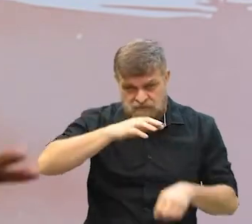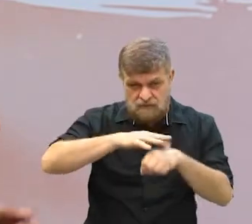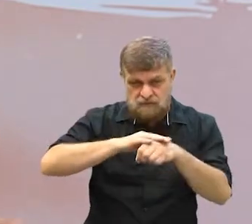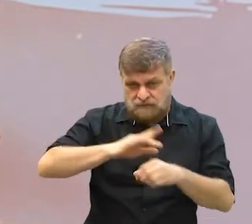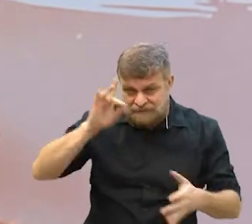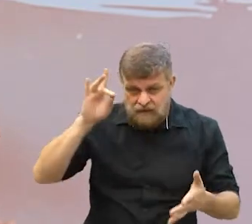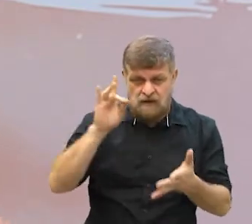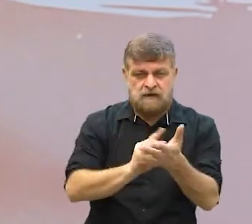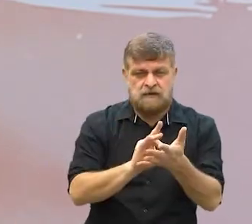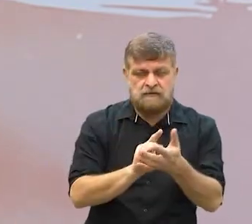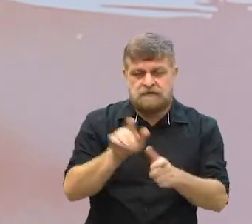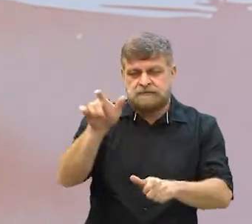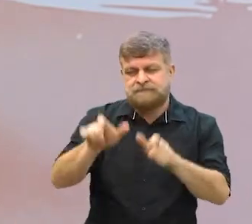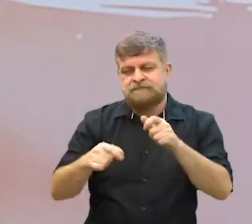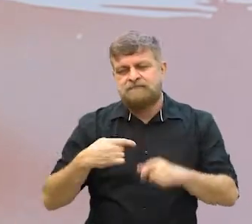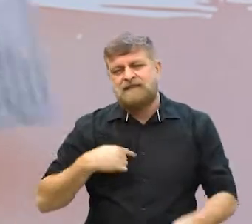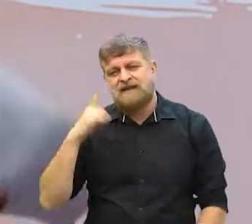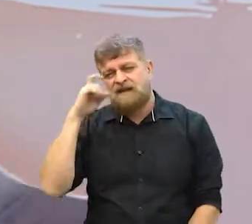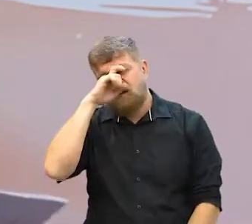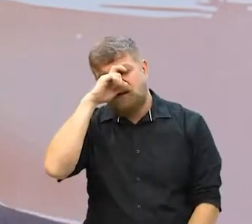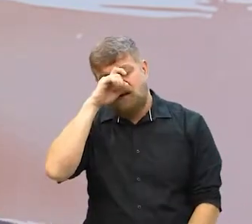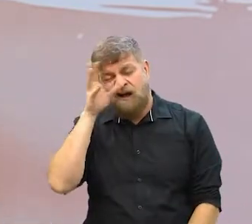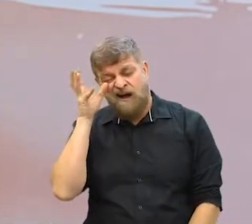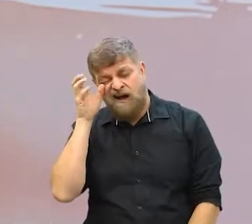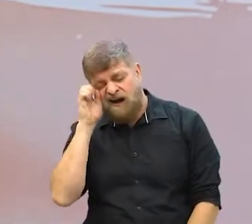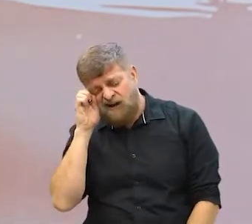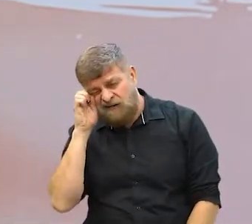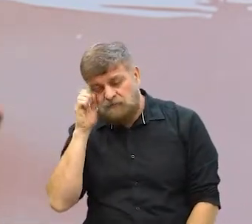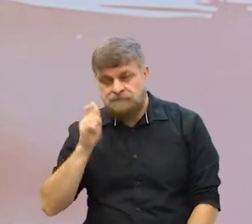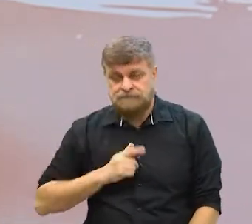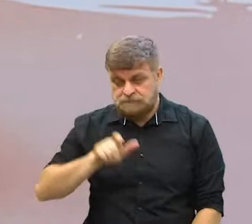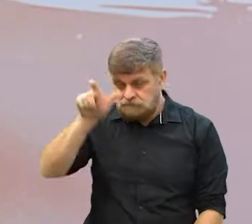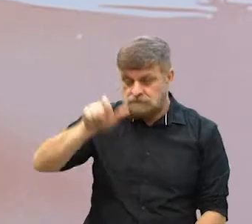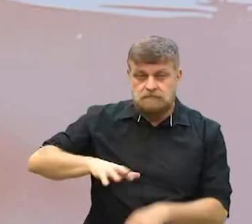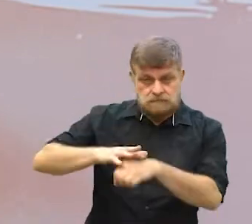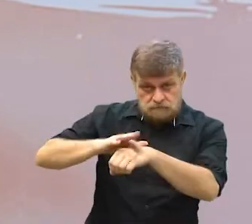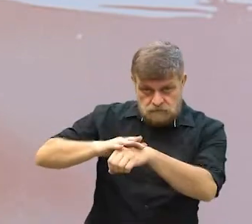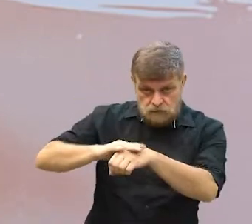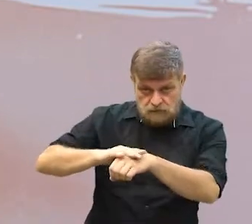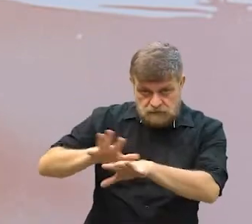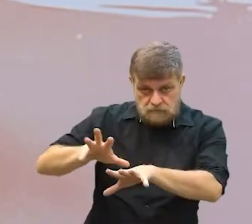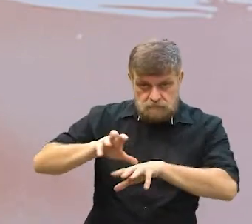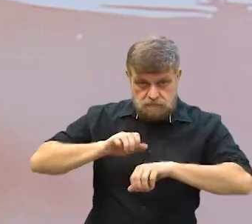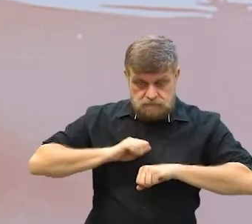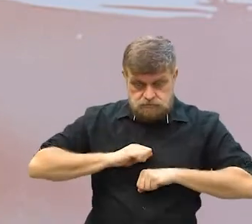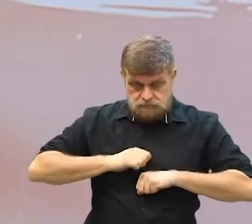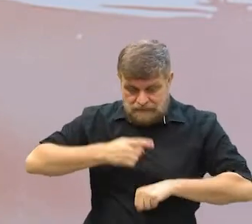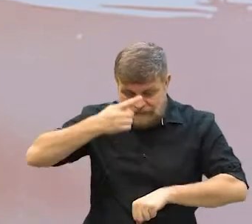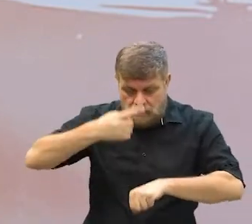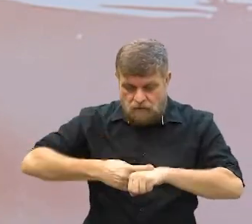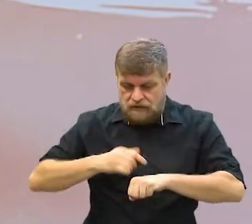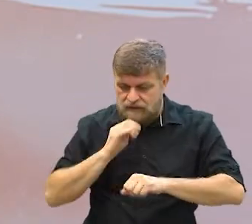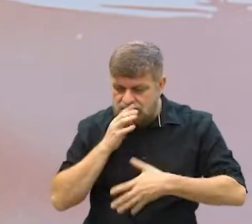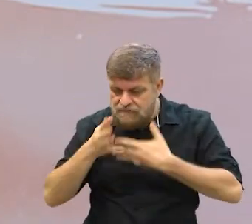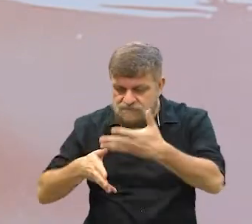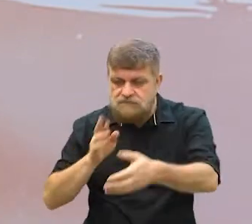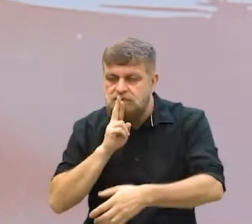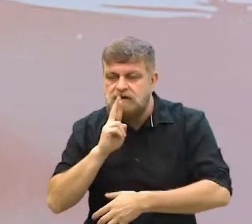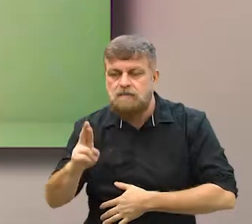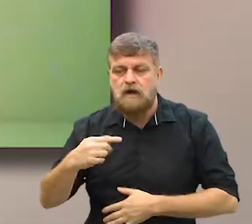considerado doença? Porque muita gente fala, eu tenho dificuldade para dormir, mas o indivíduo pode estar doente quando fala isso?